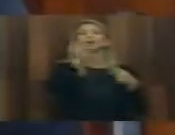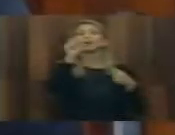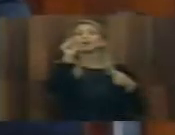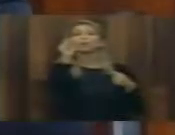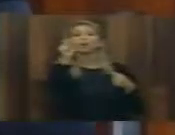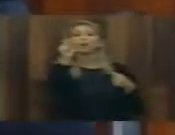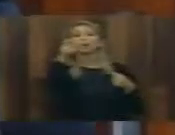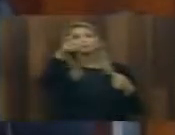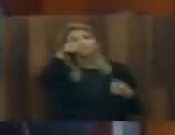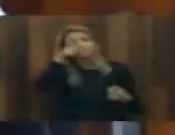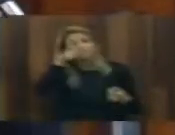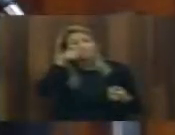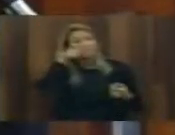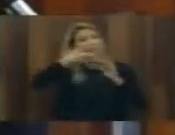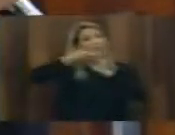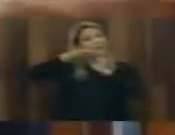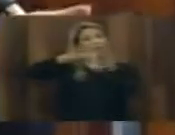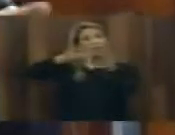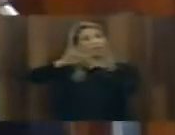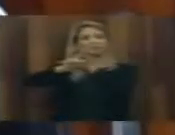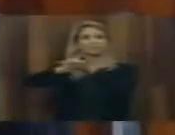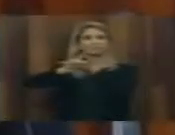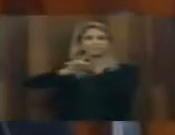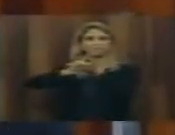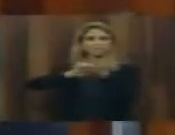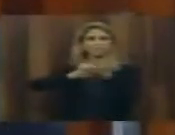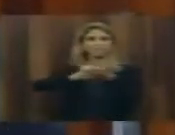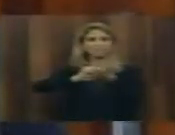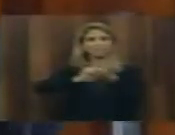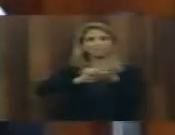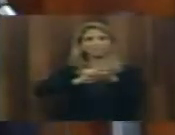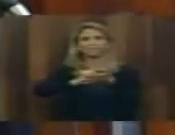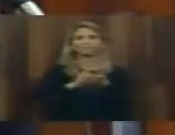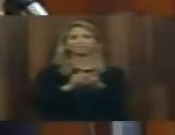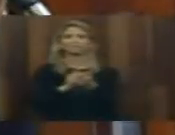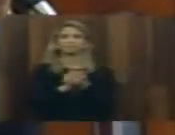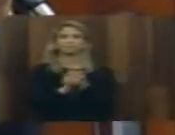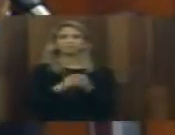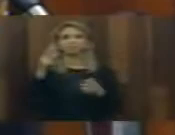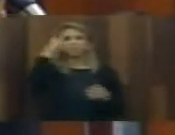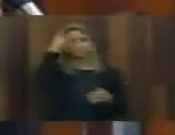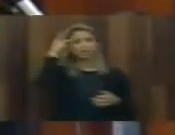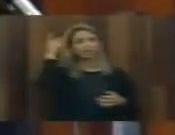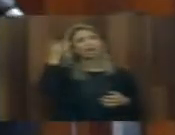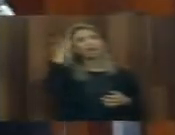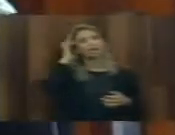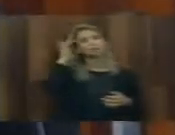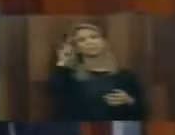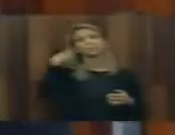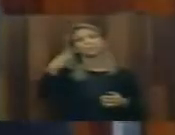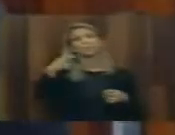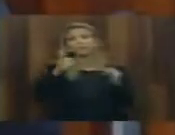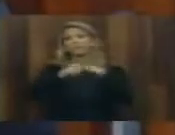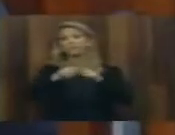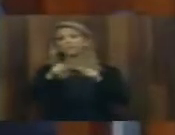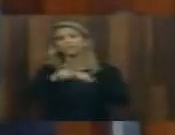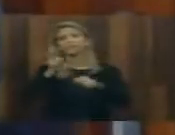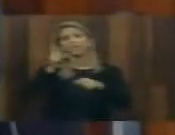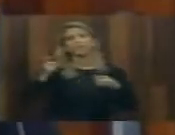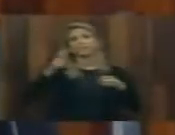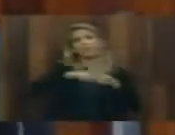isso antes. Não depois, como a gente fala, né, o leite derramado não volta mais. Porque quem